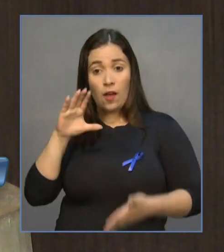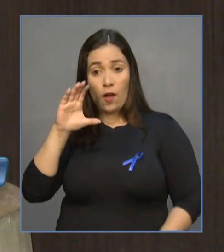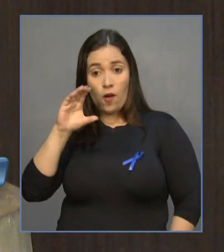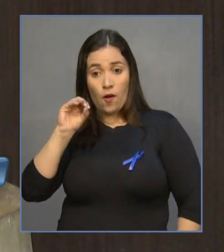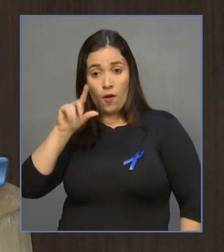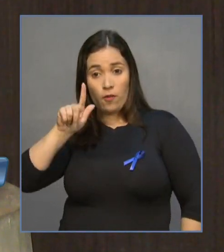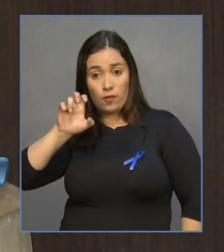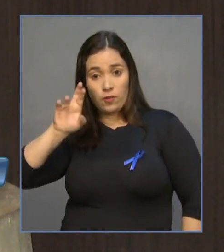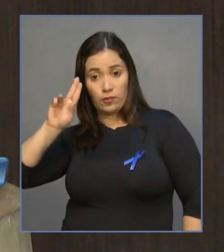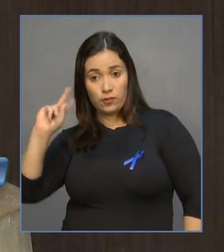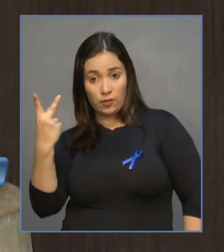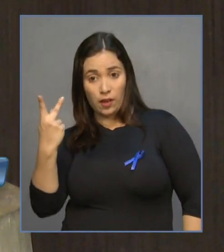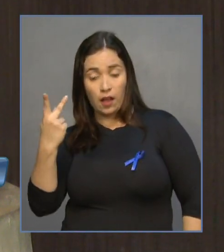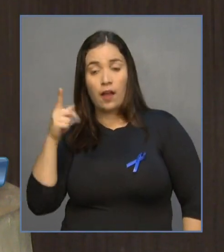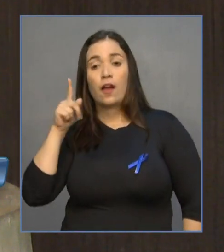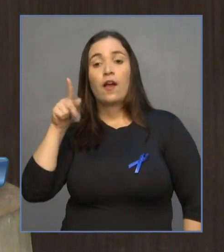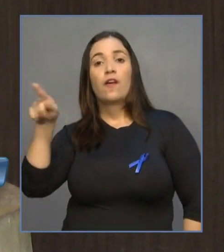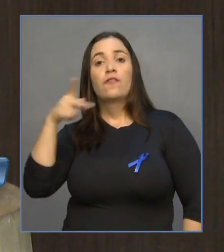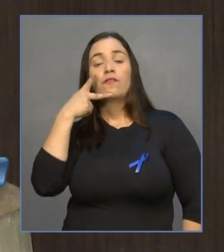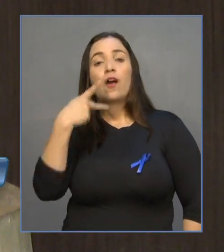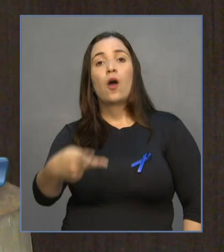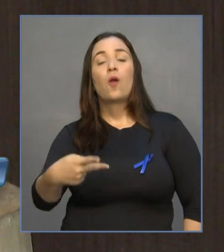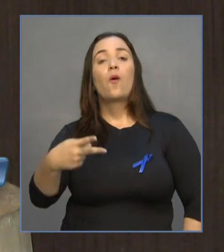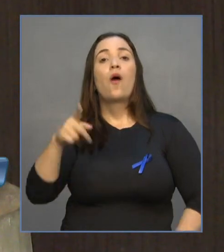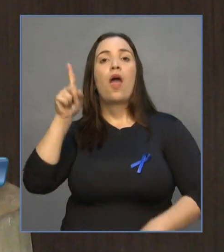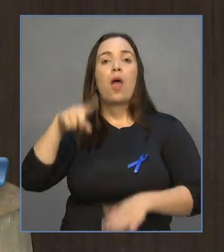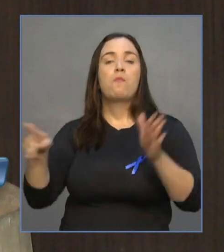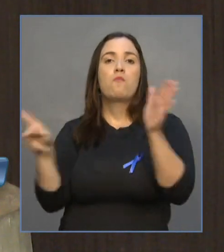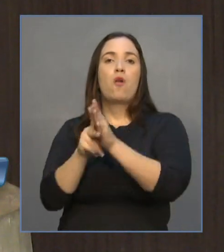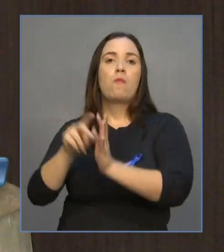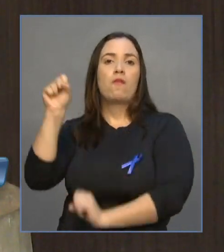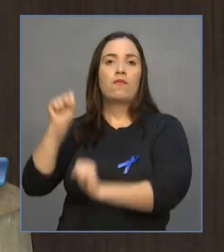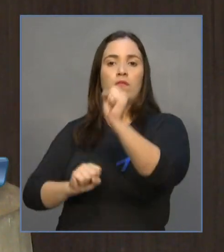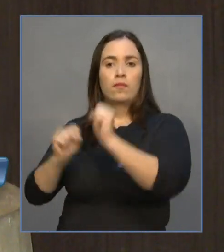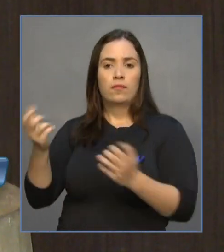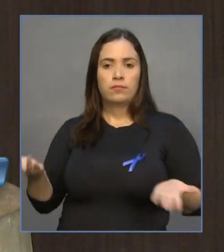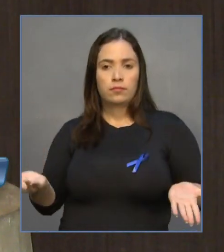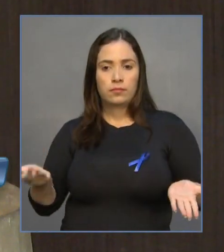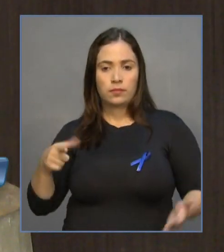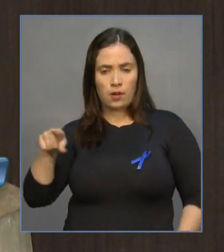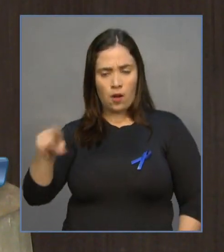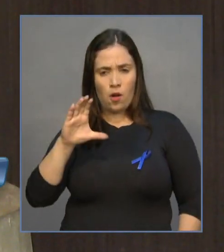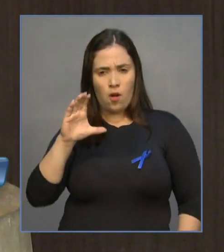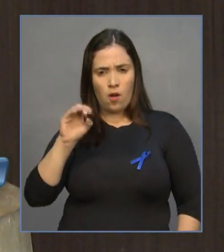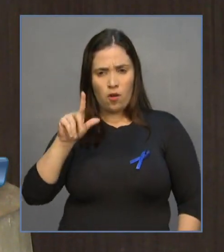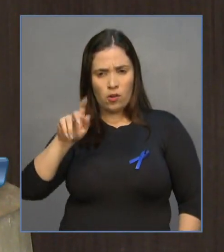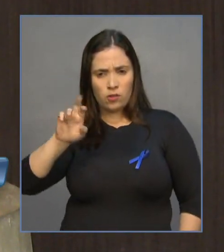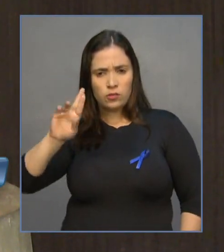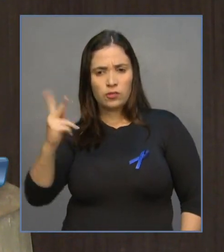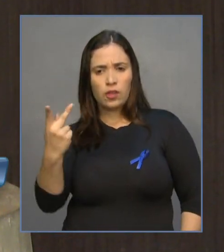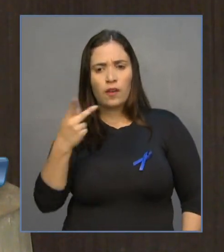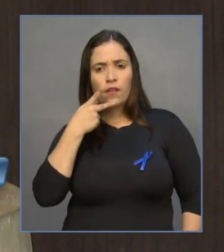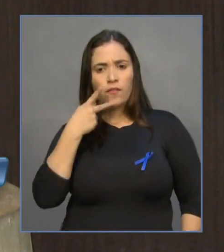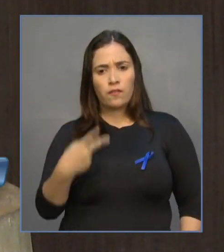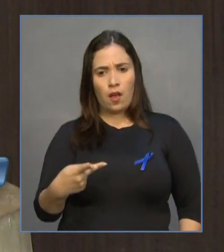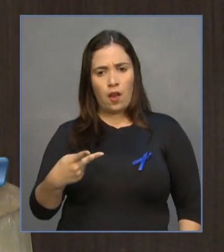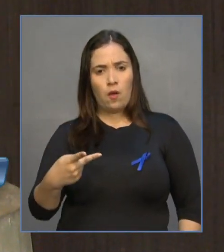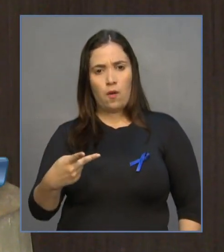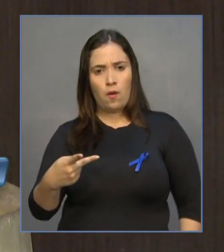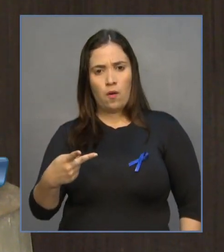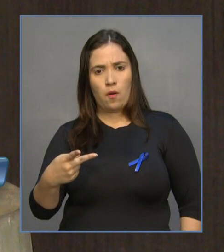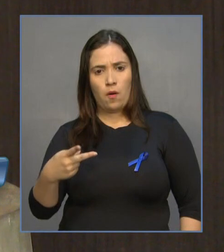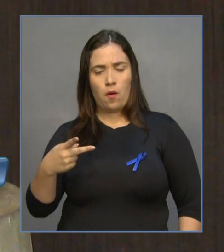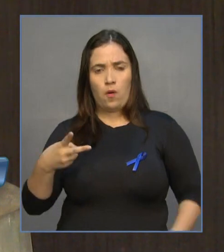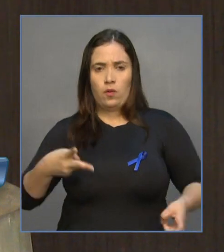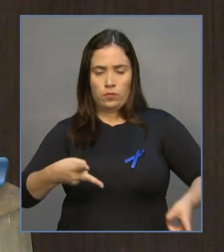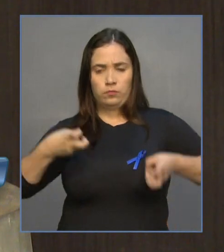uso industrial 7 dias por semana. O representante da COGER disse que não haveria extração